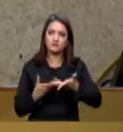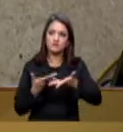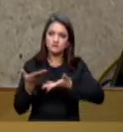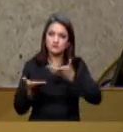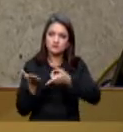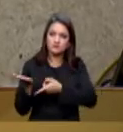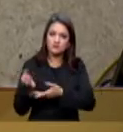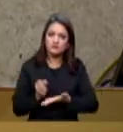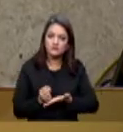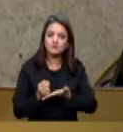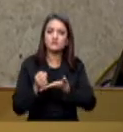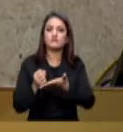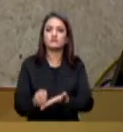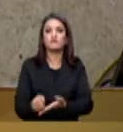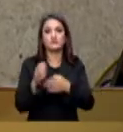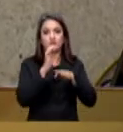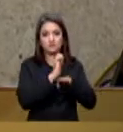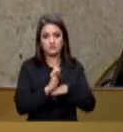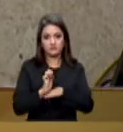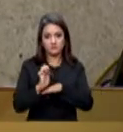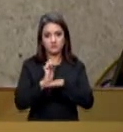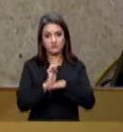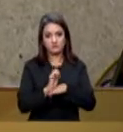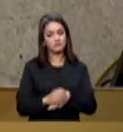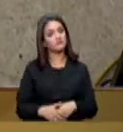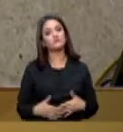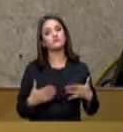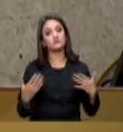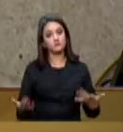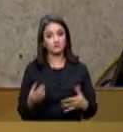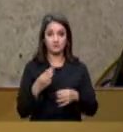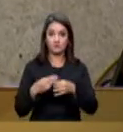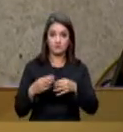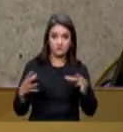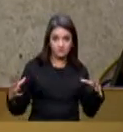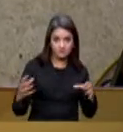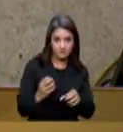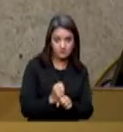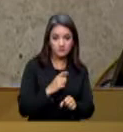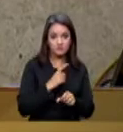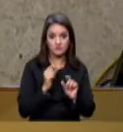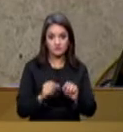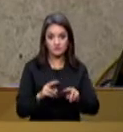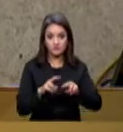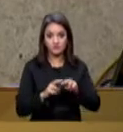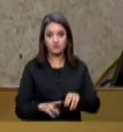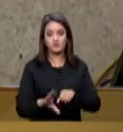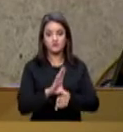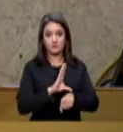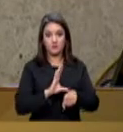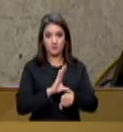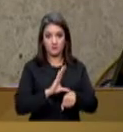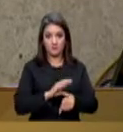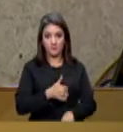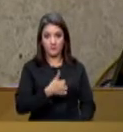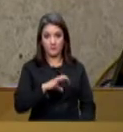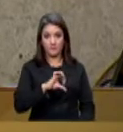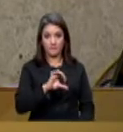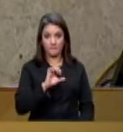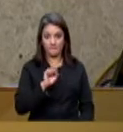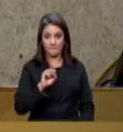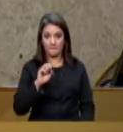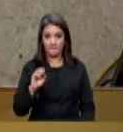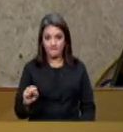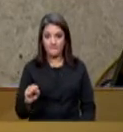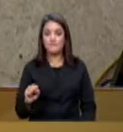entes estaduais. O aludido agrupamento foi recepcionado pelo Ordenamento Constitucional de